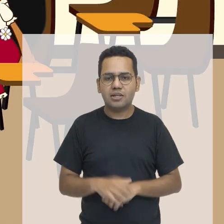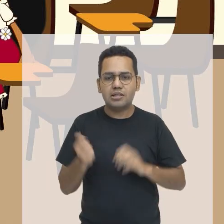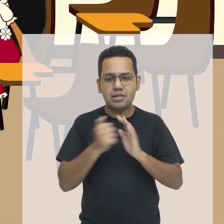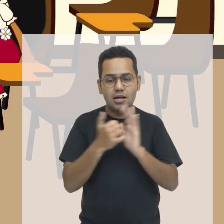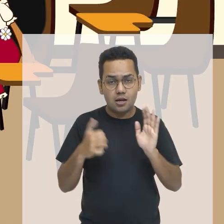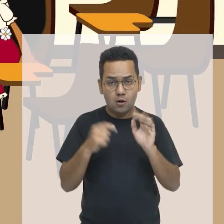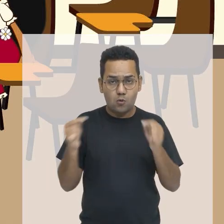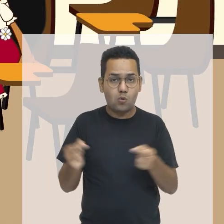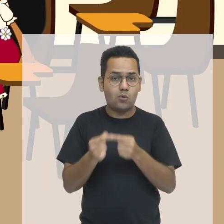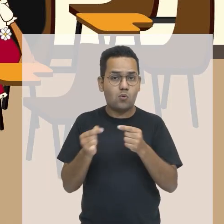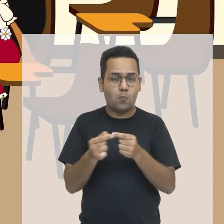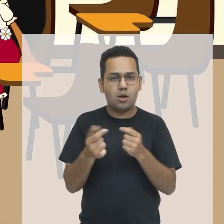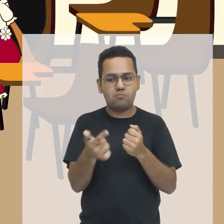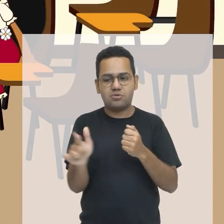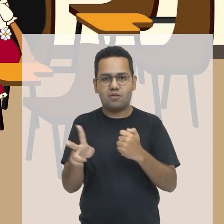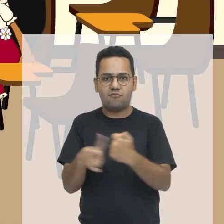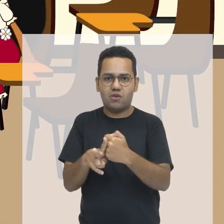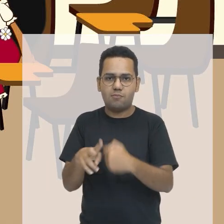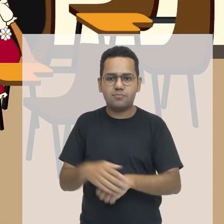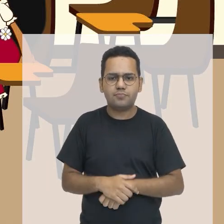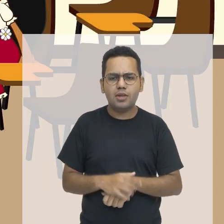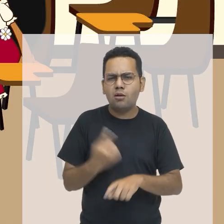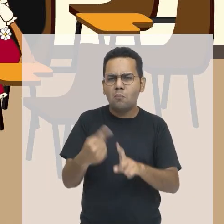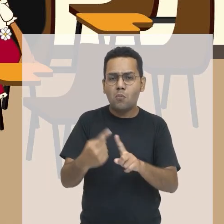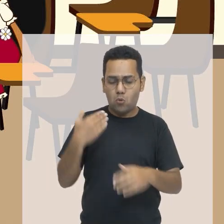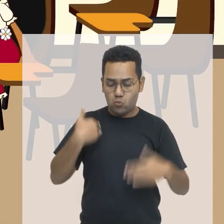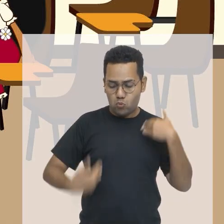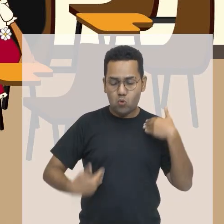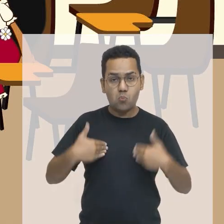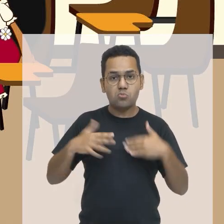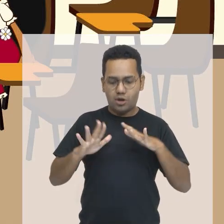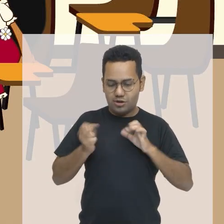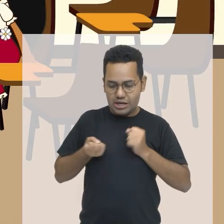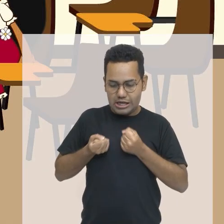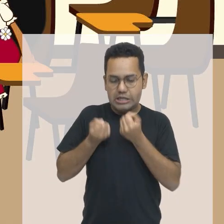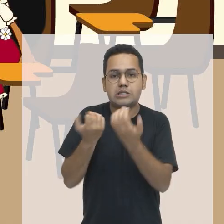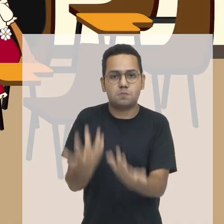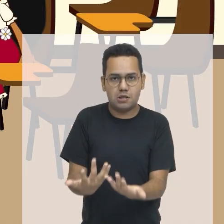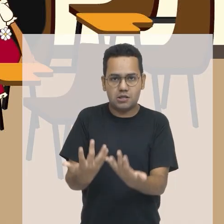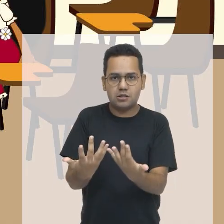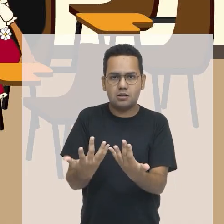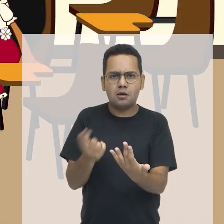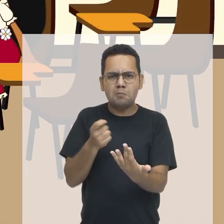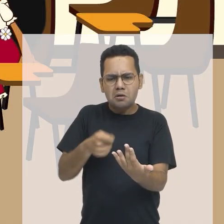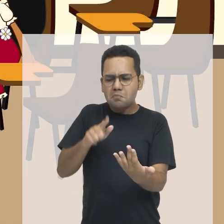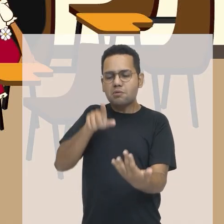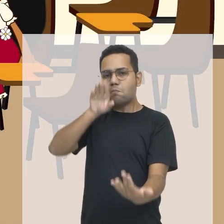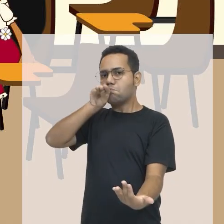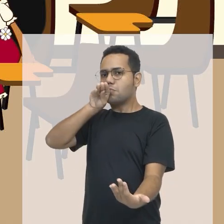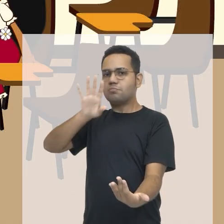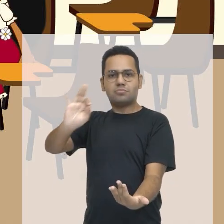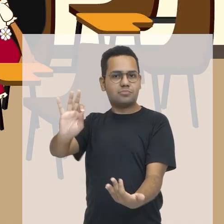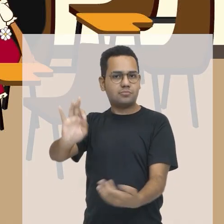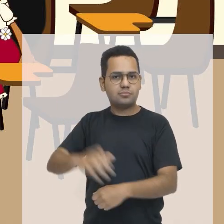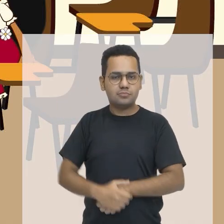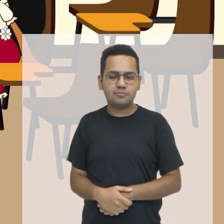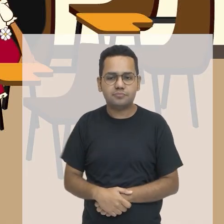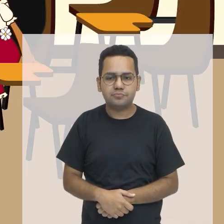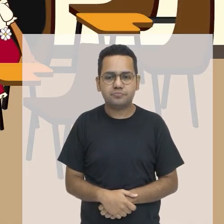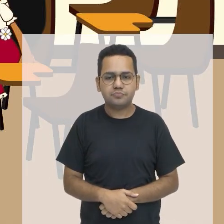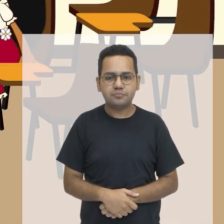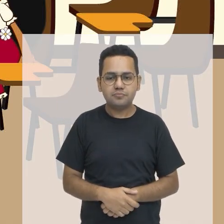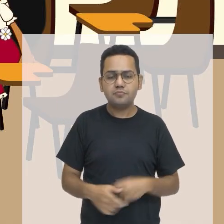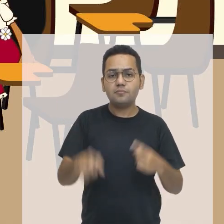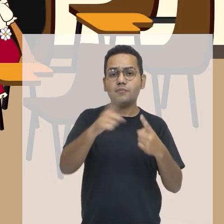linguagem não verbal. Tá? Ele fala muito, ele passa uma informação, mas não é dito nenhuma palavra. Né? Quando eu me refiro à linguagem